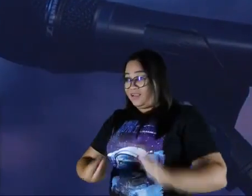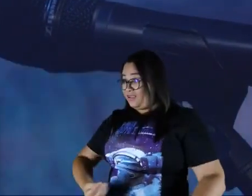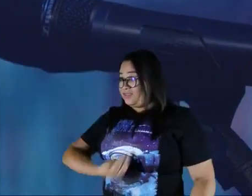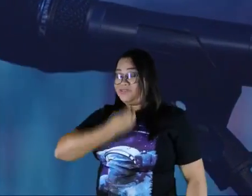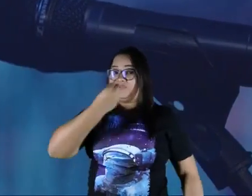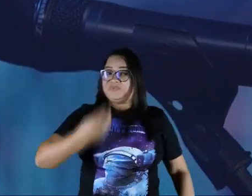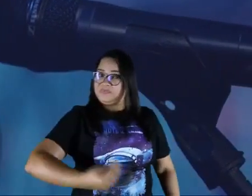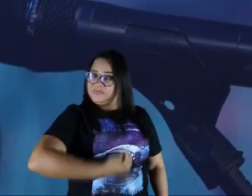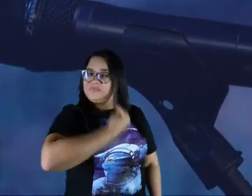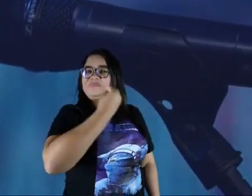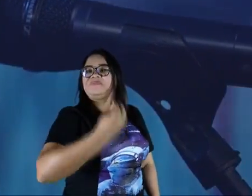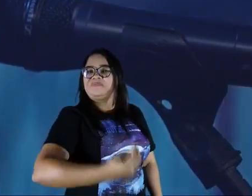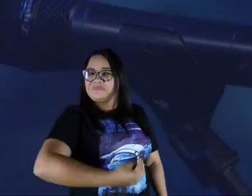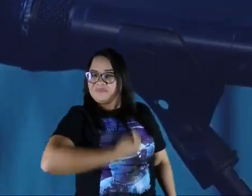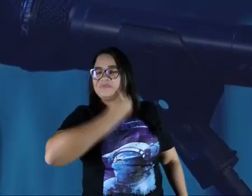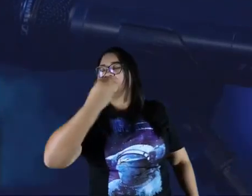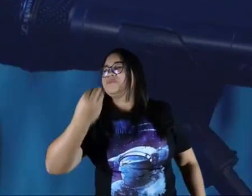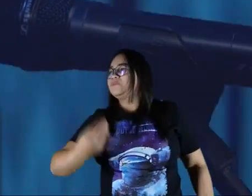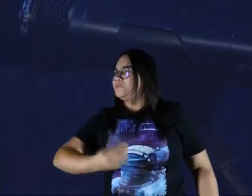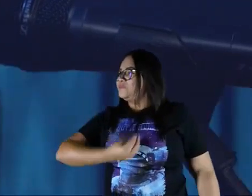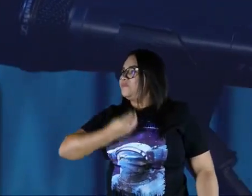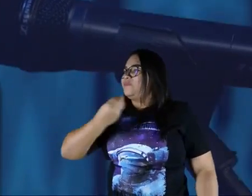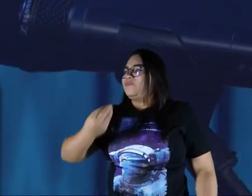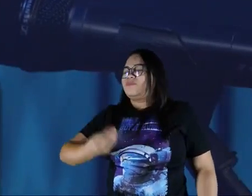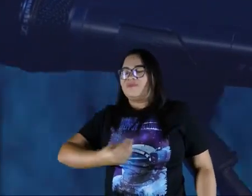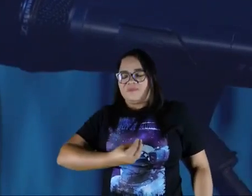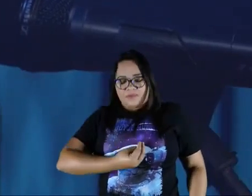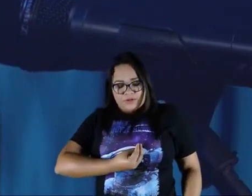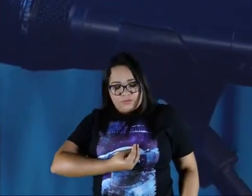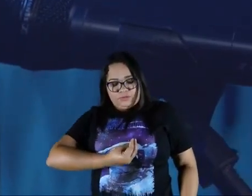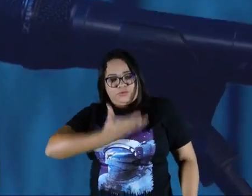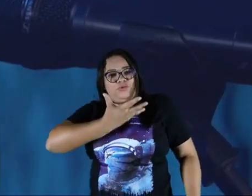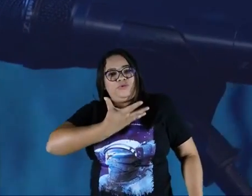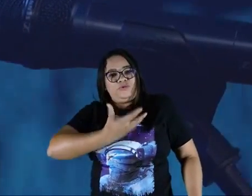vida, vida viva.